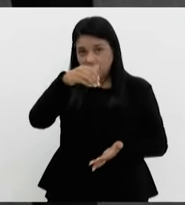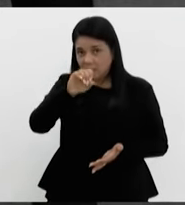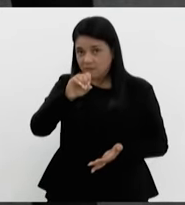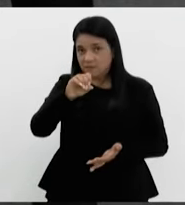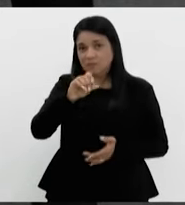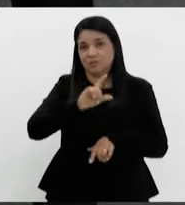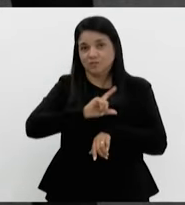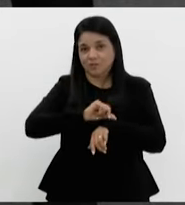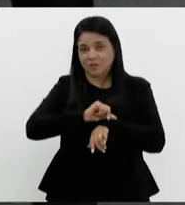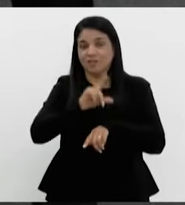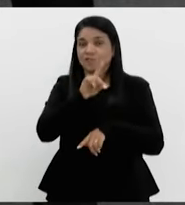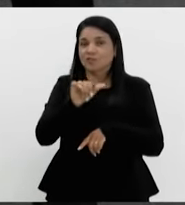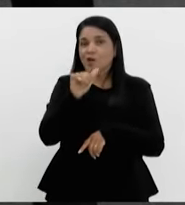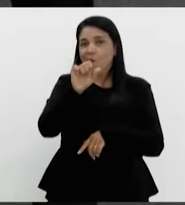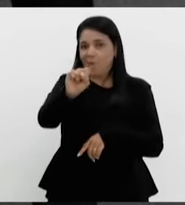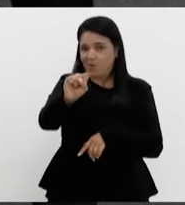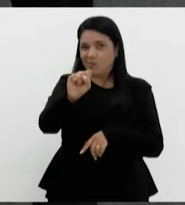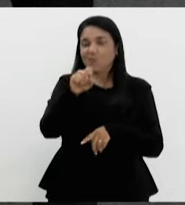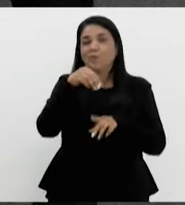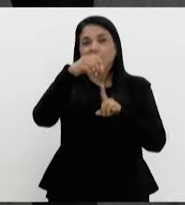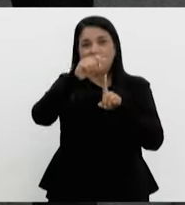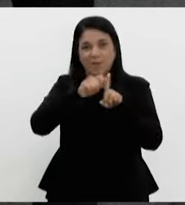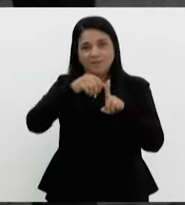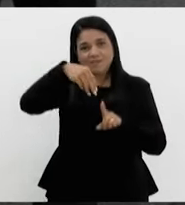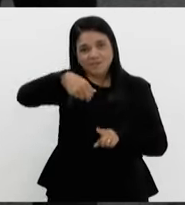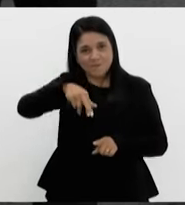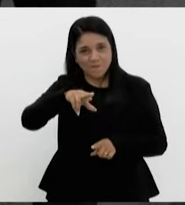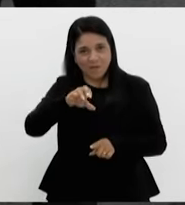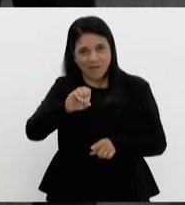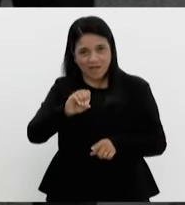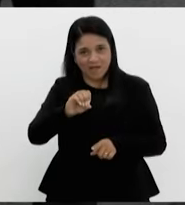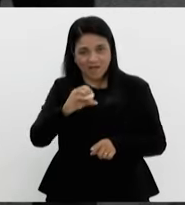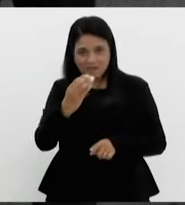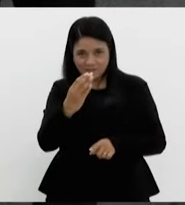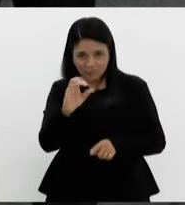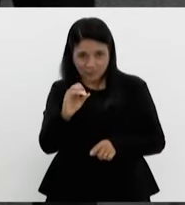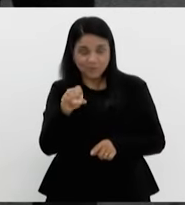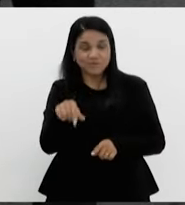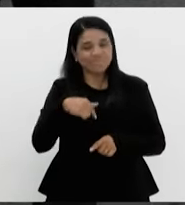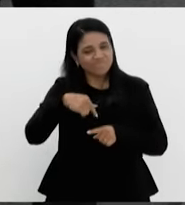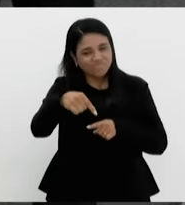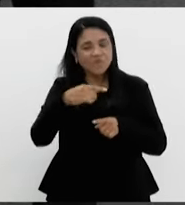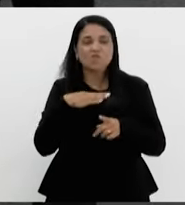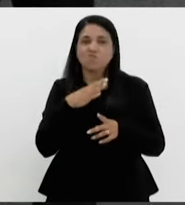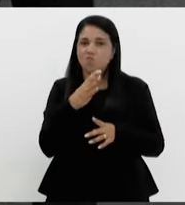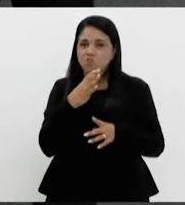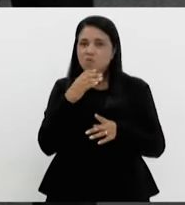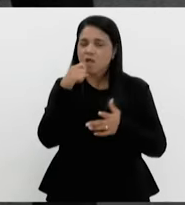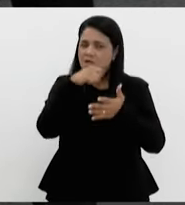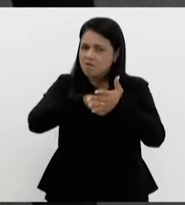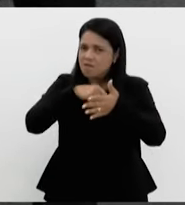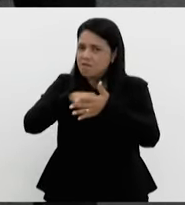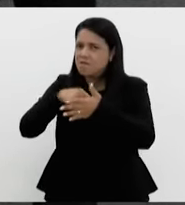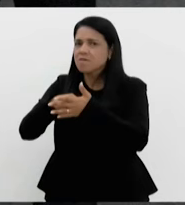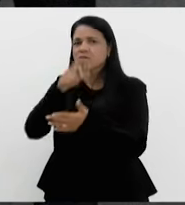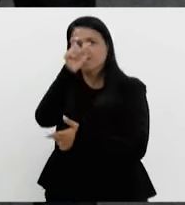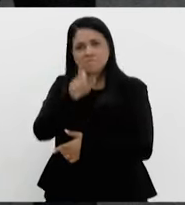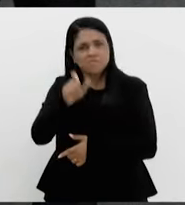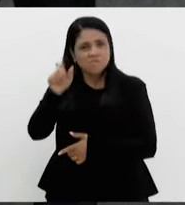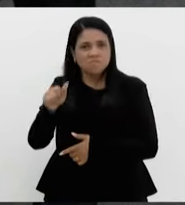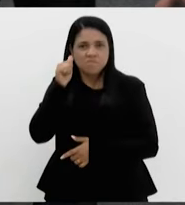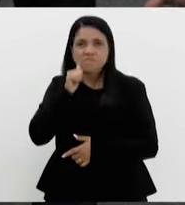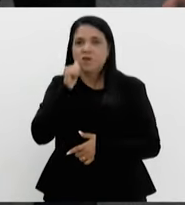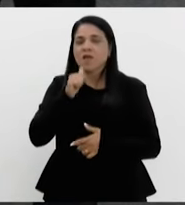no 8 de março, faremos aí o reconhecimento importante e necessário às mulheres de luta do Estado do Rio de